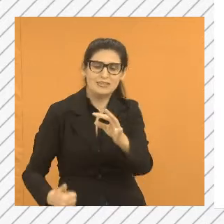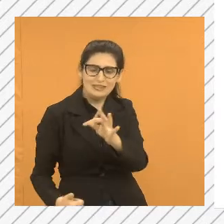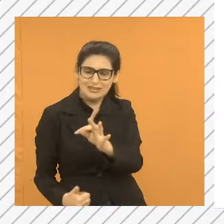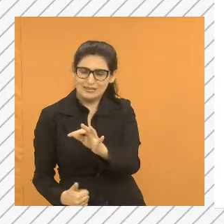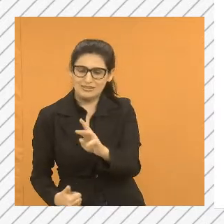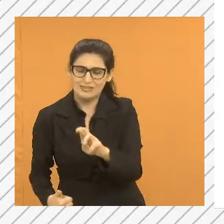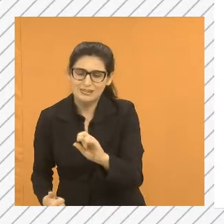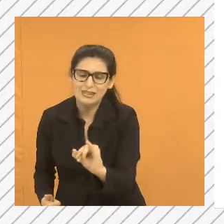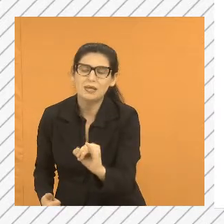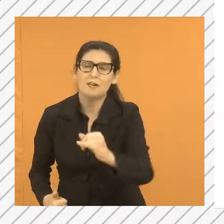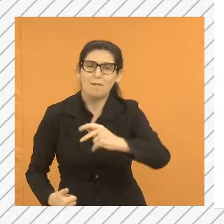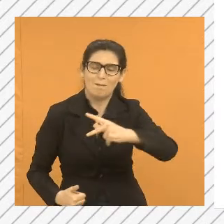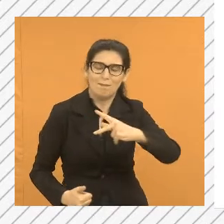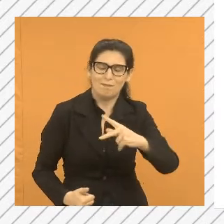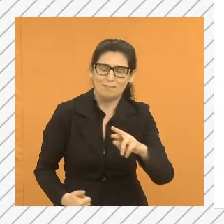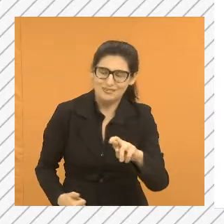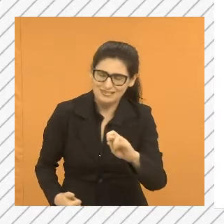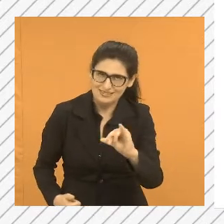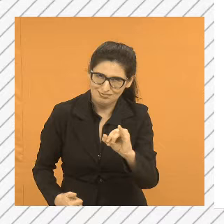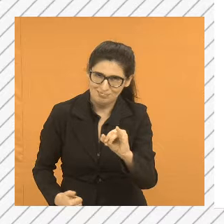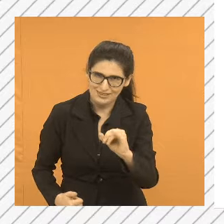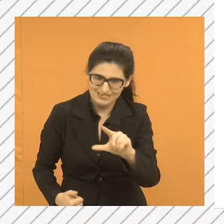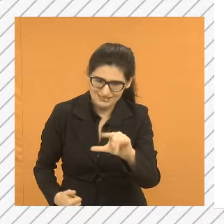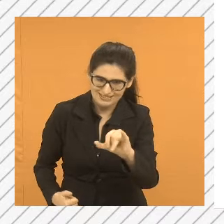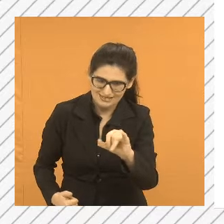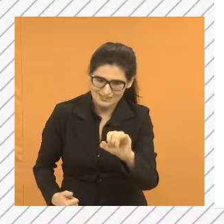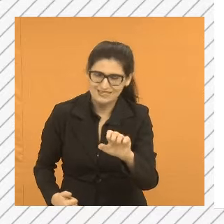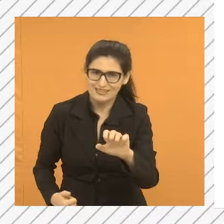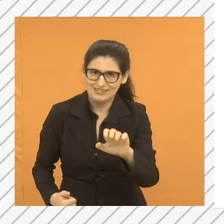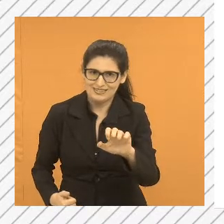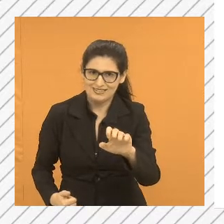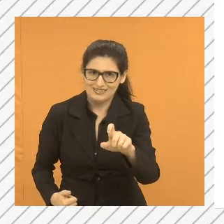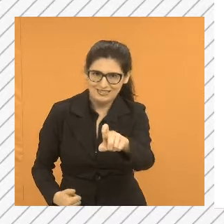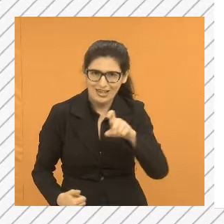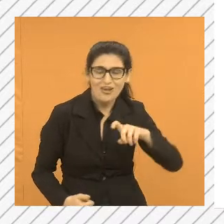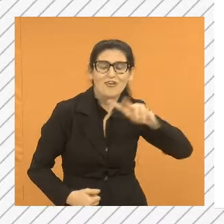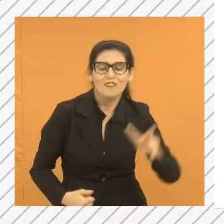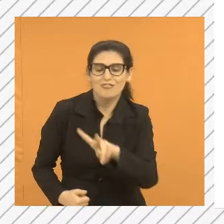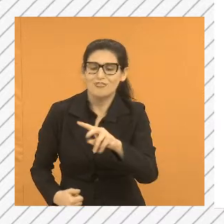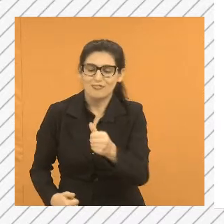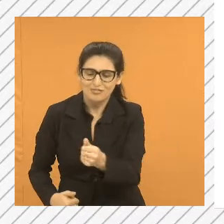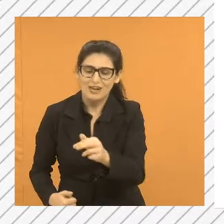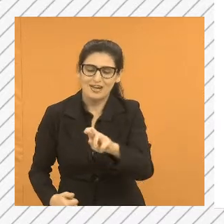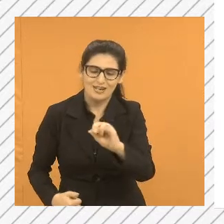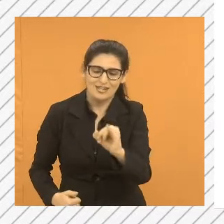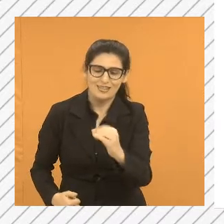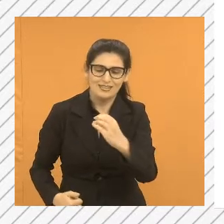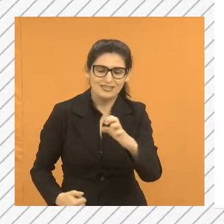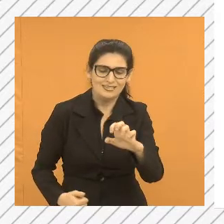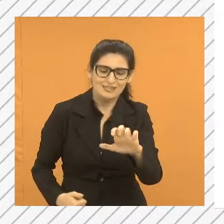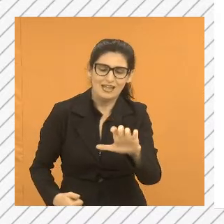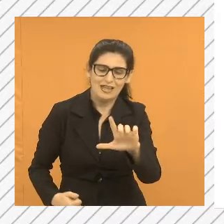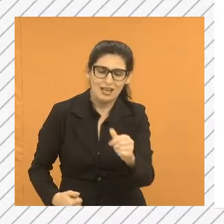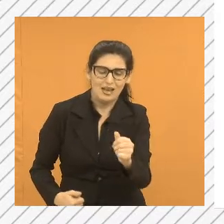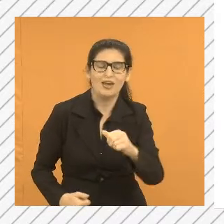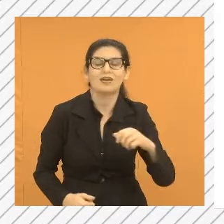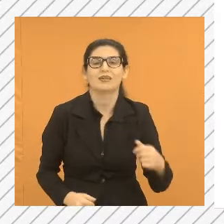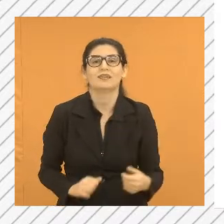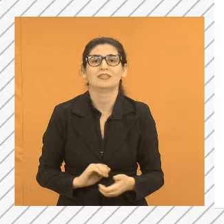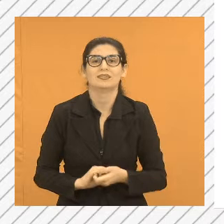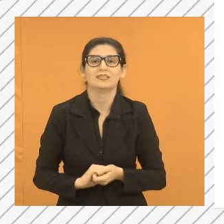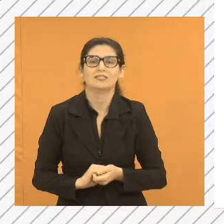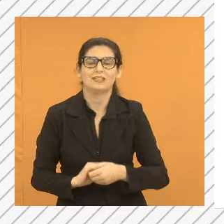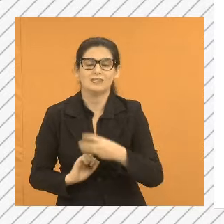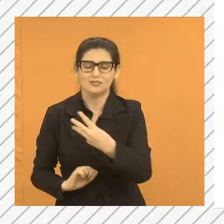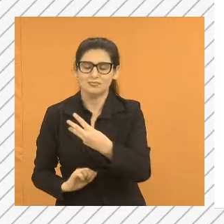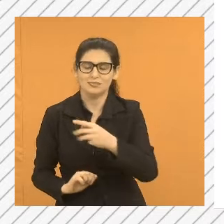contra varicela. Daí o crescimento da vacina de varicela, de 123 para